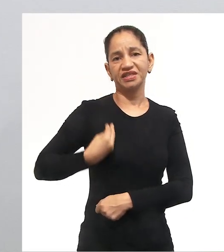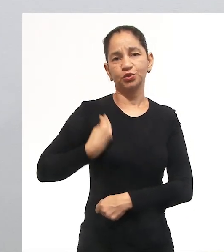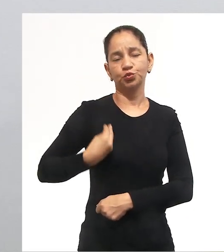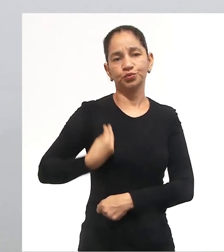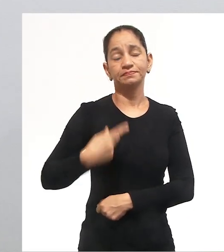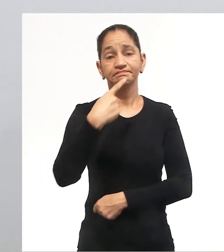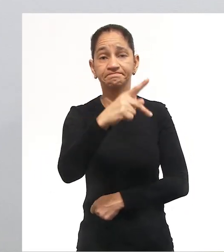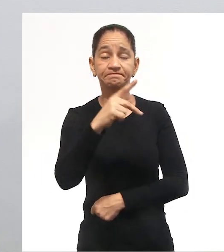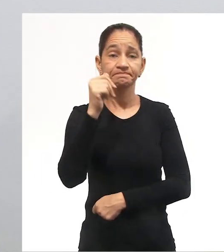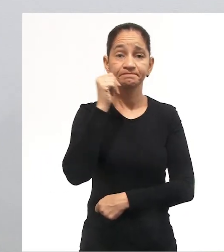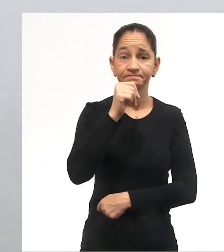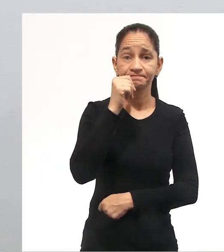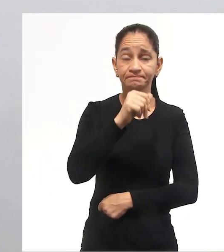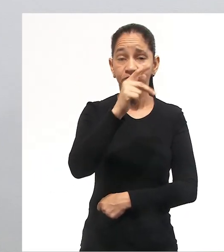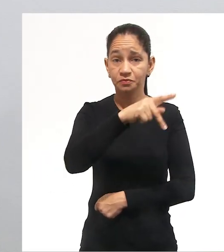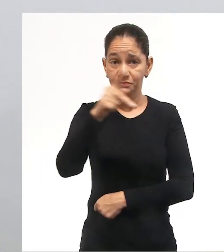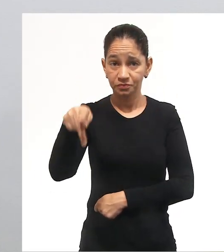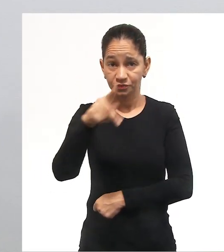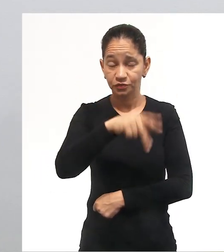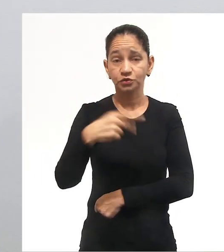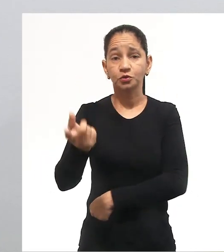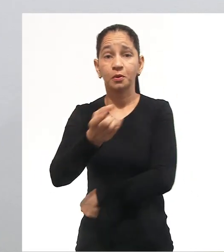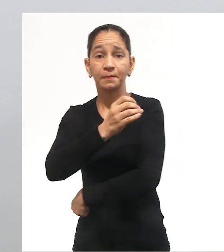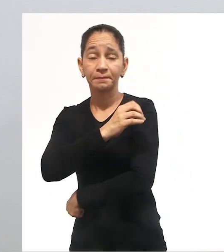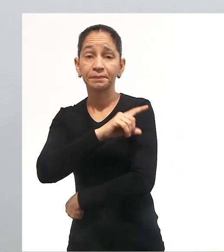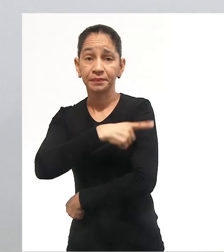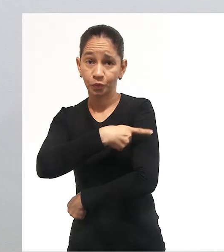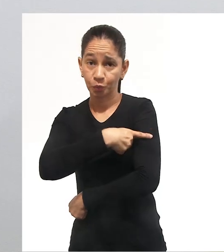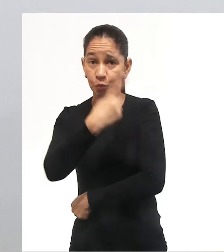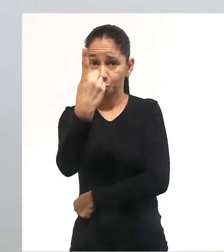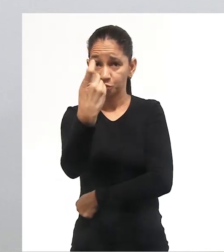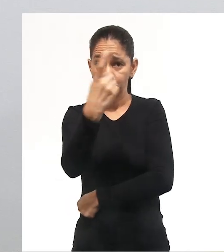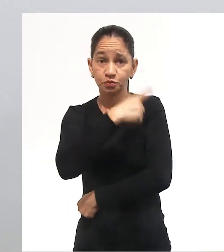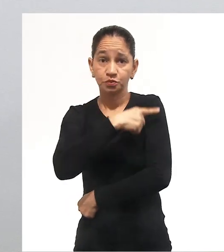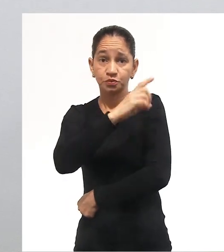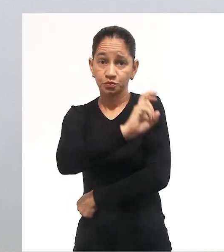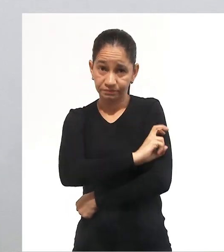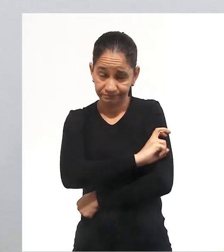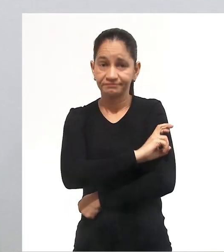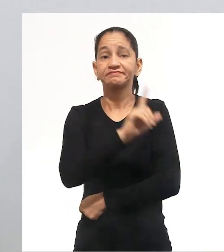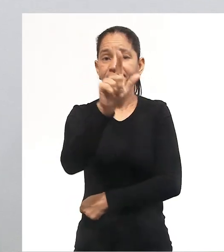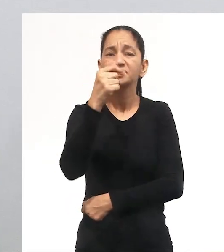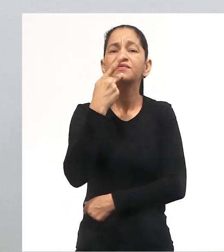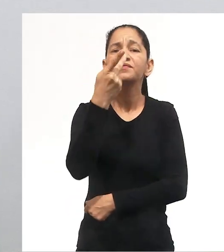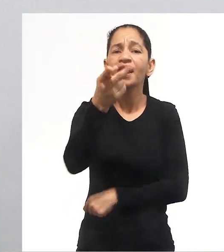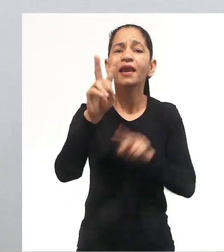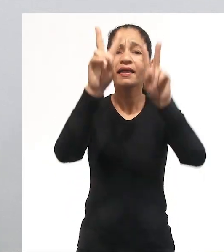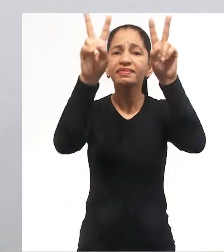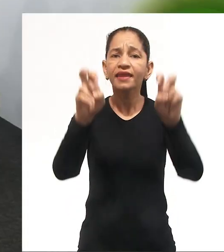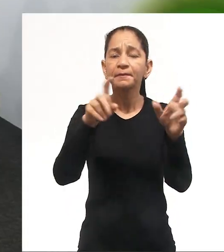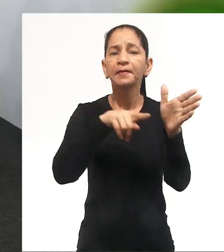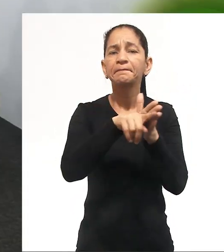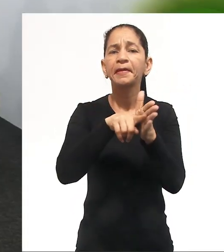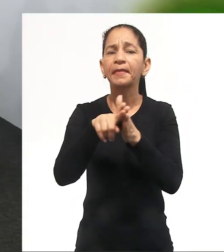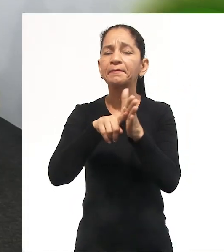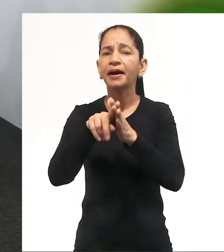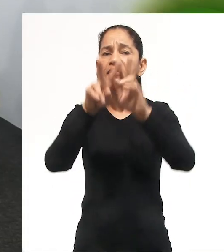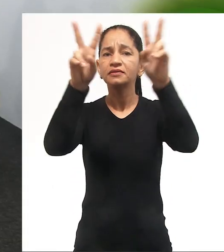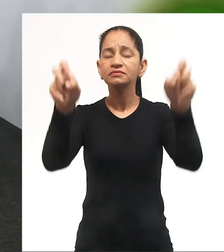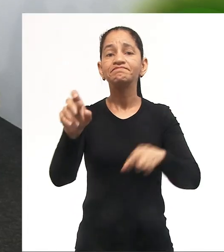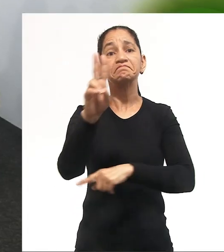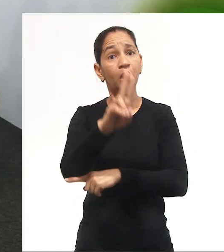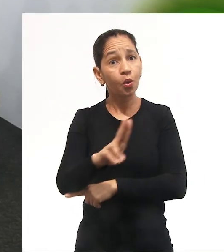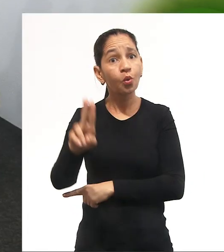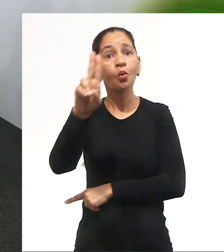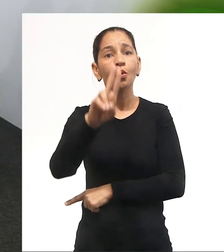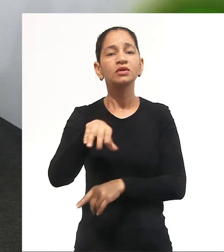de uma professora, né? Ela é do ensino fundamental 1, e justamente nesse período, quando a senhora remete à pesquisa, a gente foi instigado